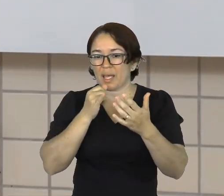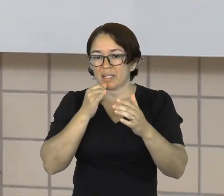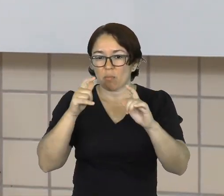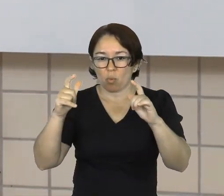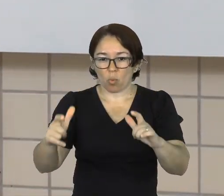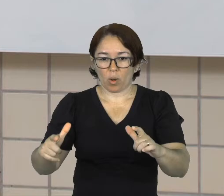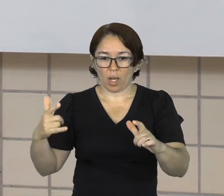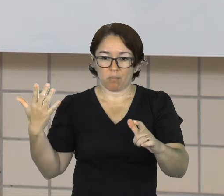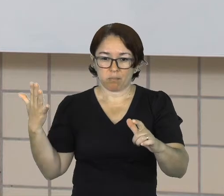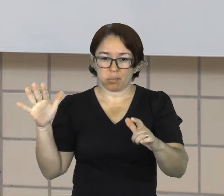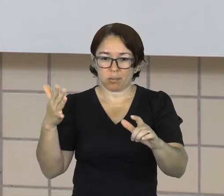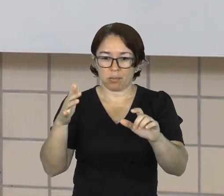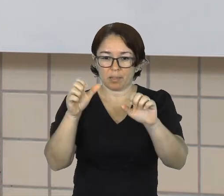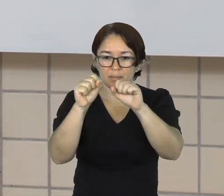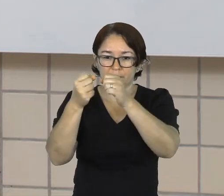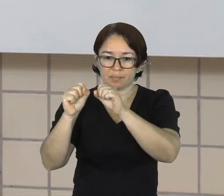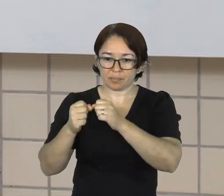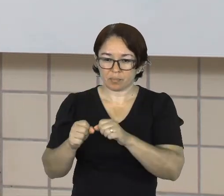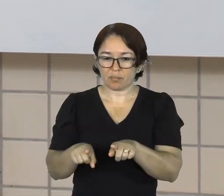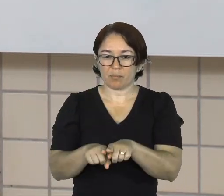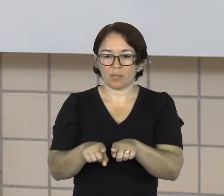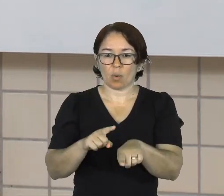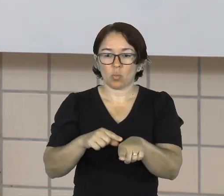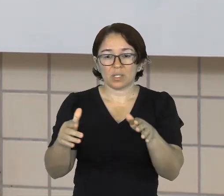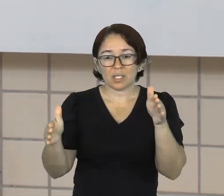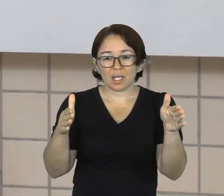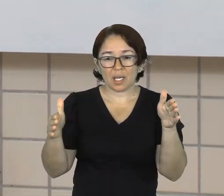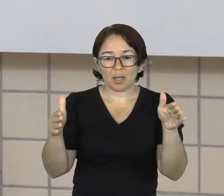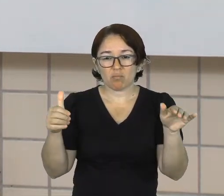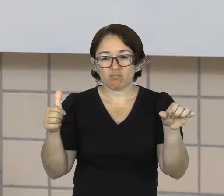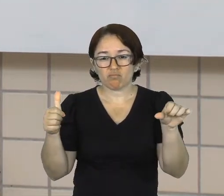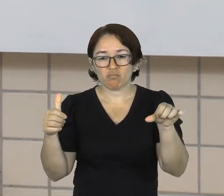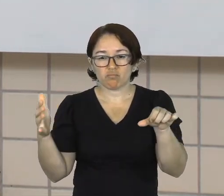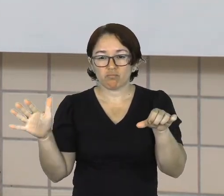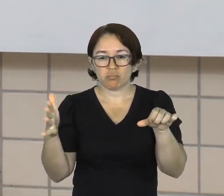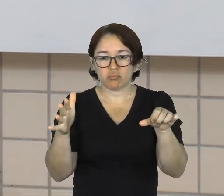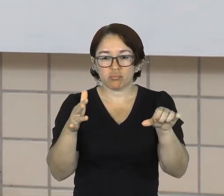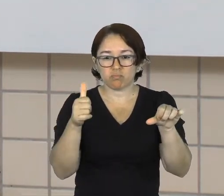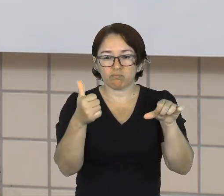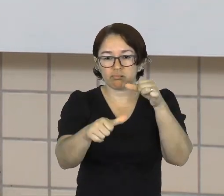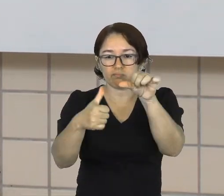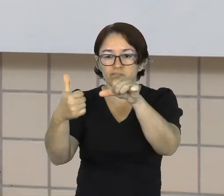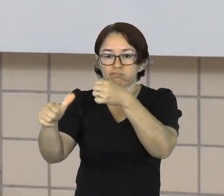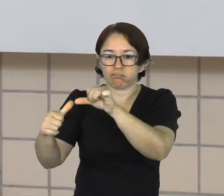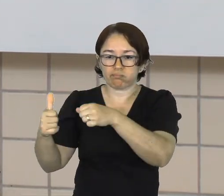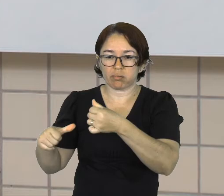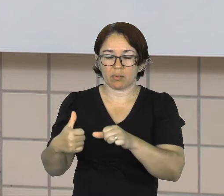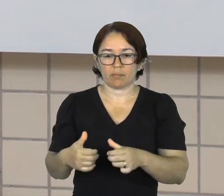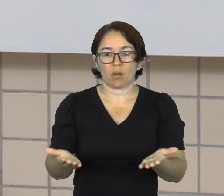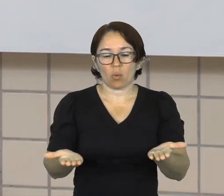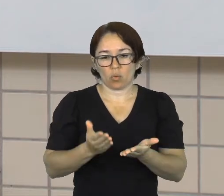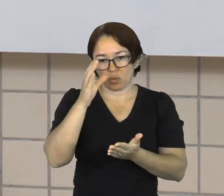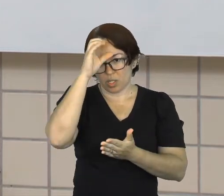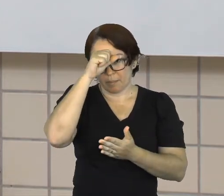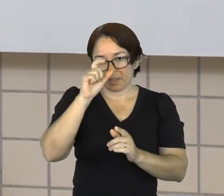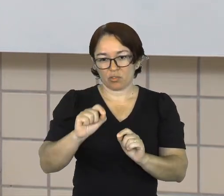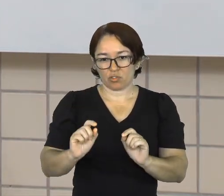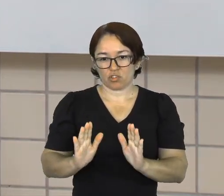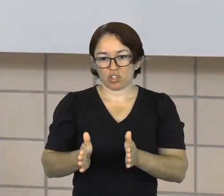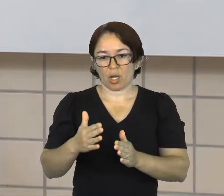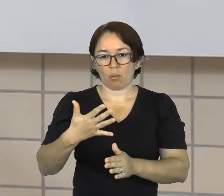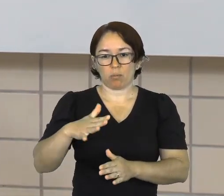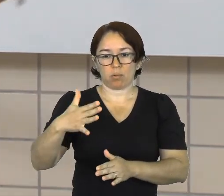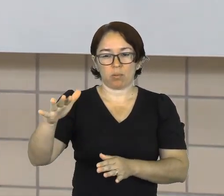na aula de hoje, vamos voltar aí às ondas. A gente viu sobre as ondas longitudinais, né, que são aquelas ondas que se